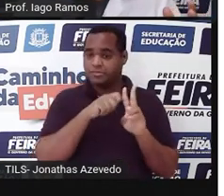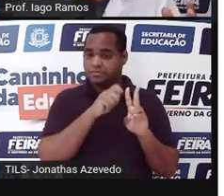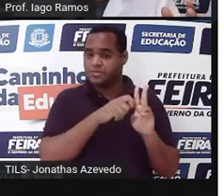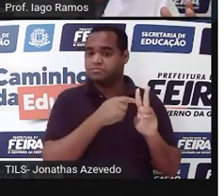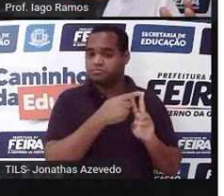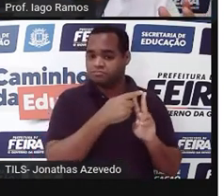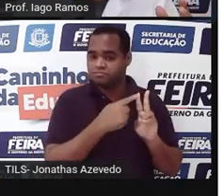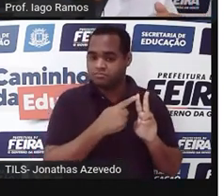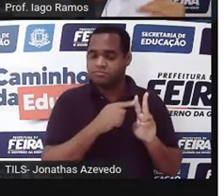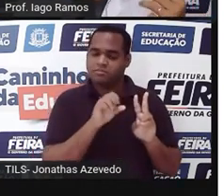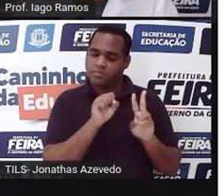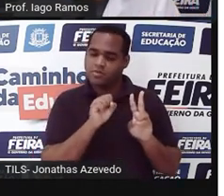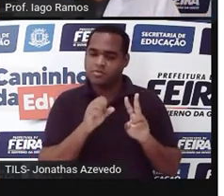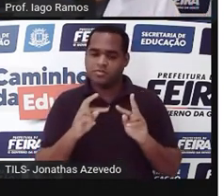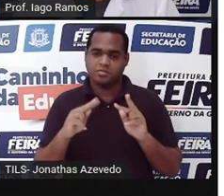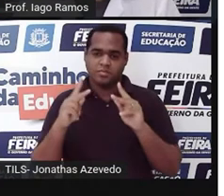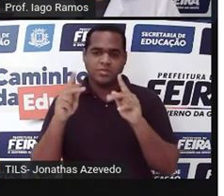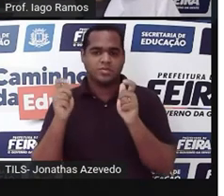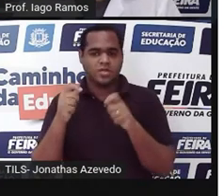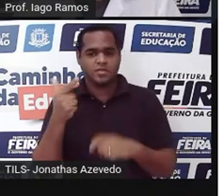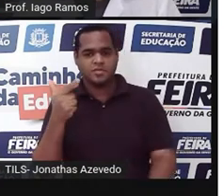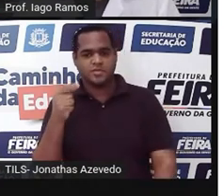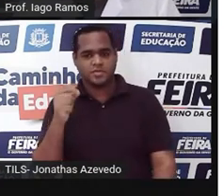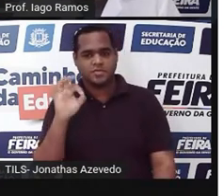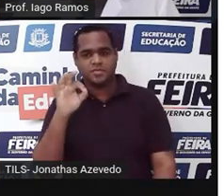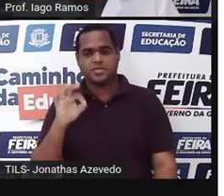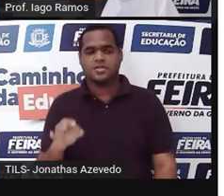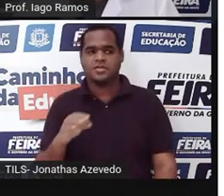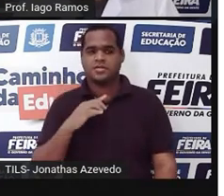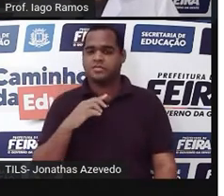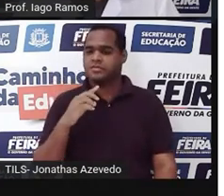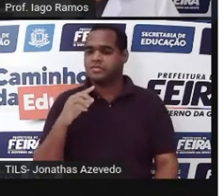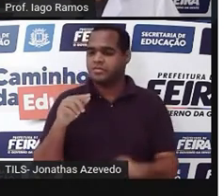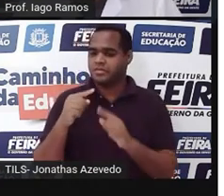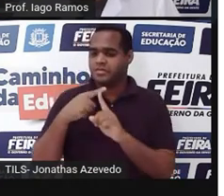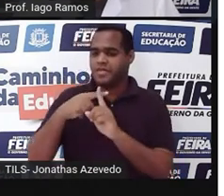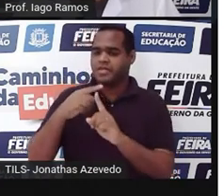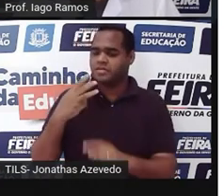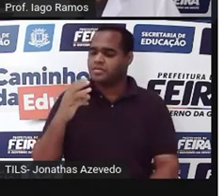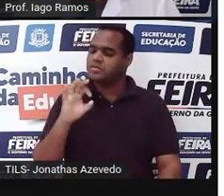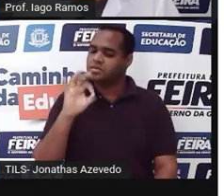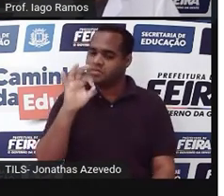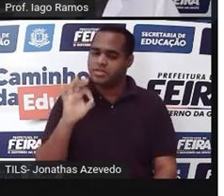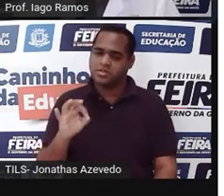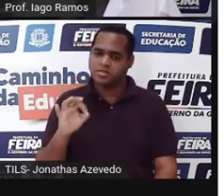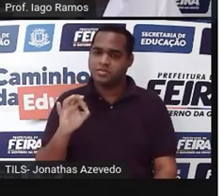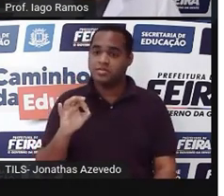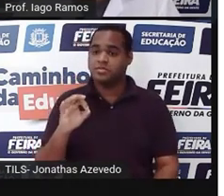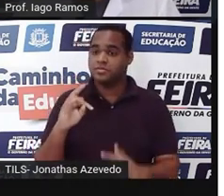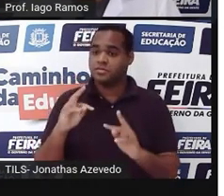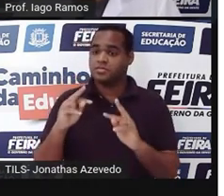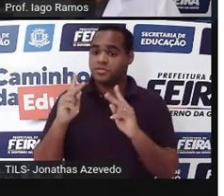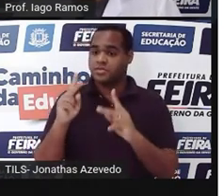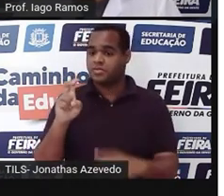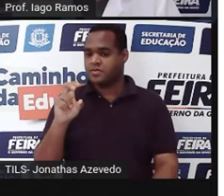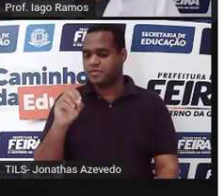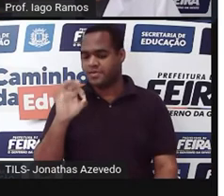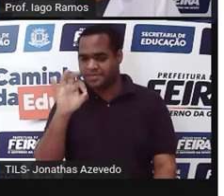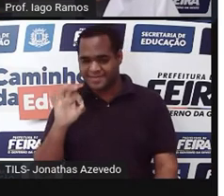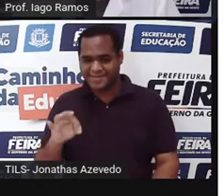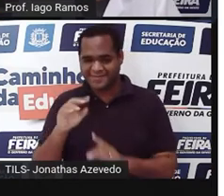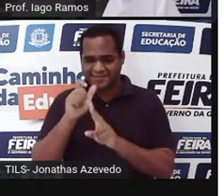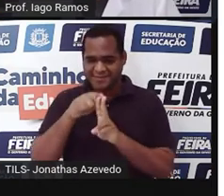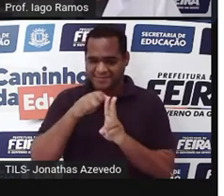esse produto aumentou Vinte por cento mais trinta por cento ou seja aumentou cinquenta por cento